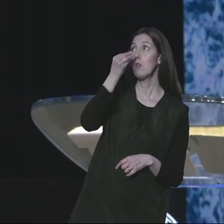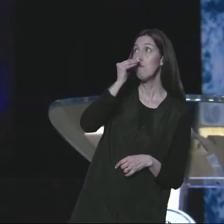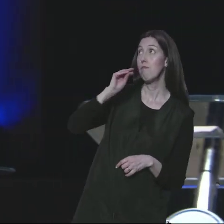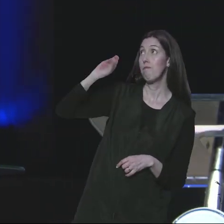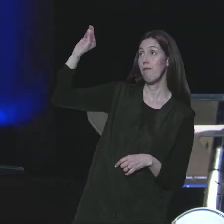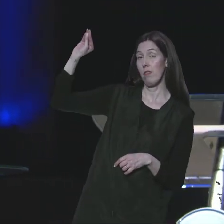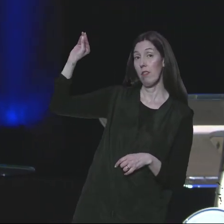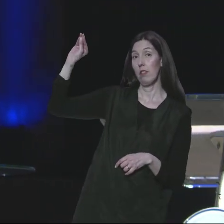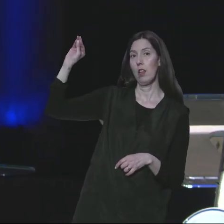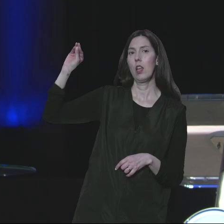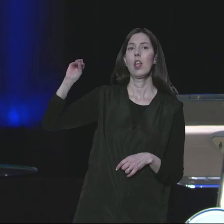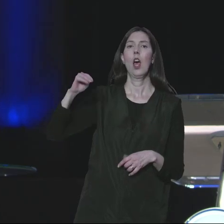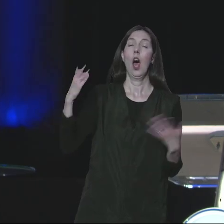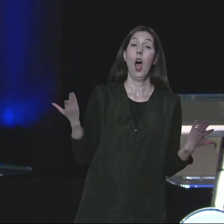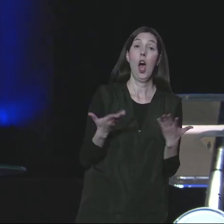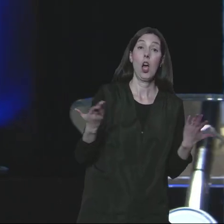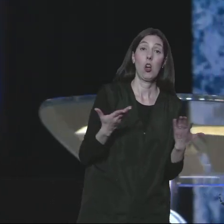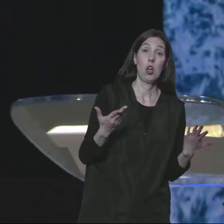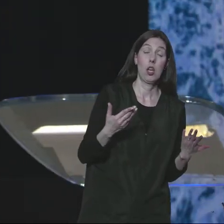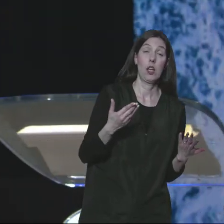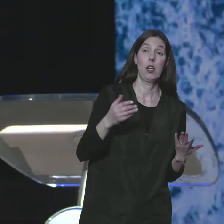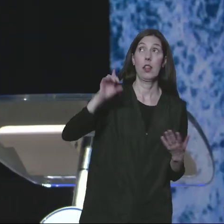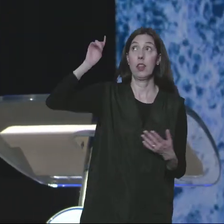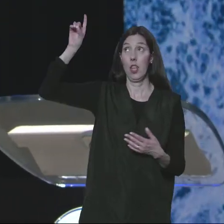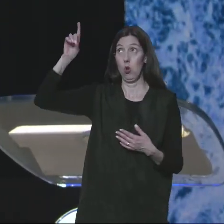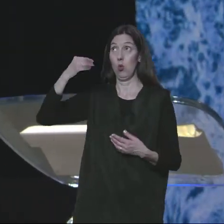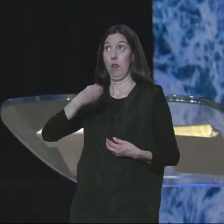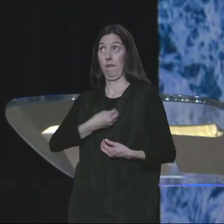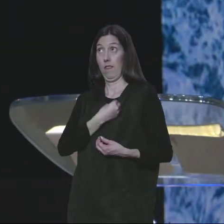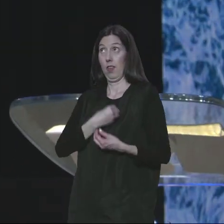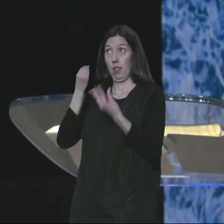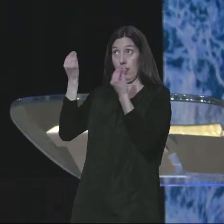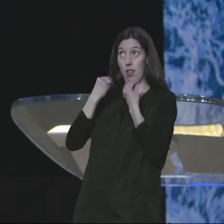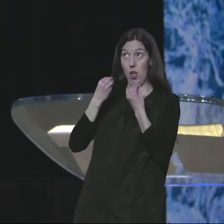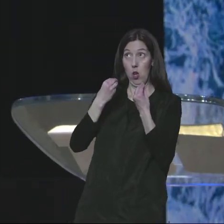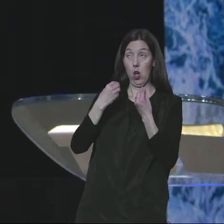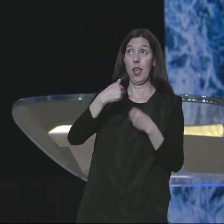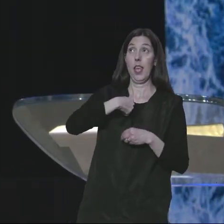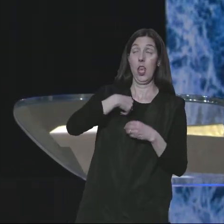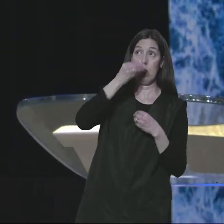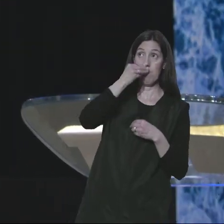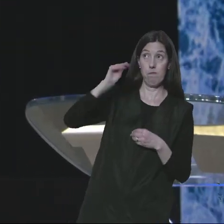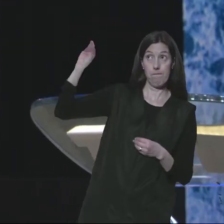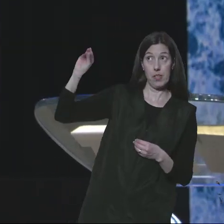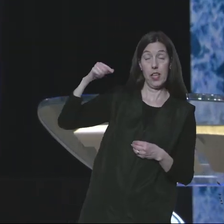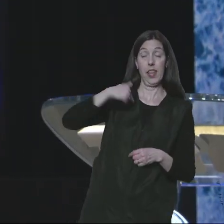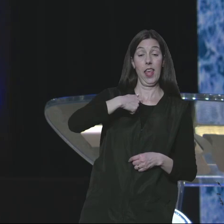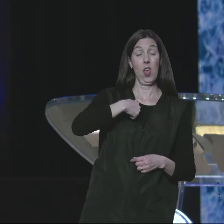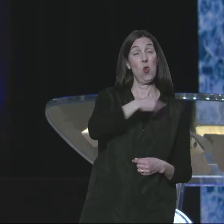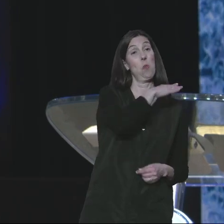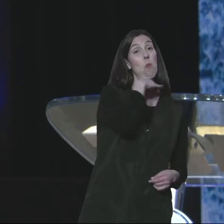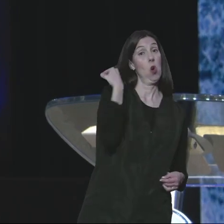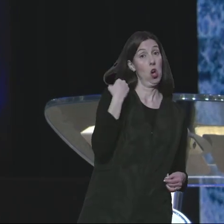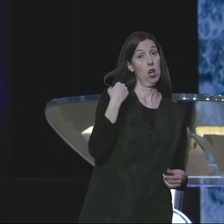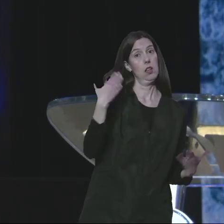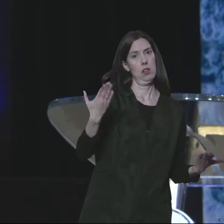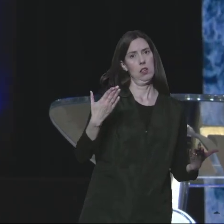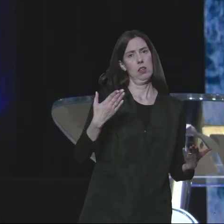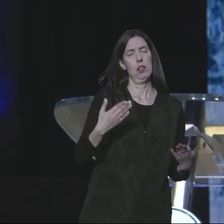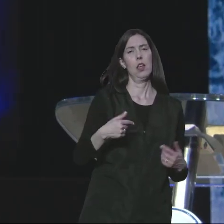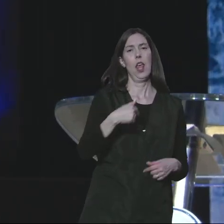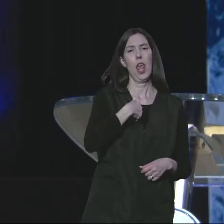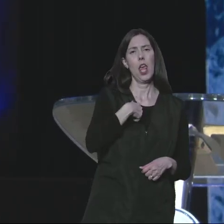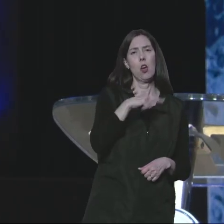sobra a morte. E que eu mereço a morte por causa das minhas escolhas, e não porque Deus é mau.